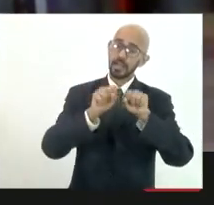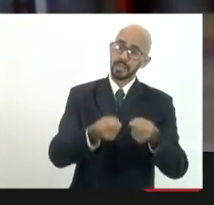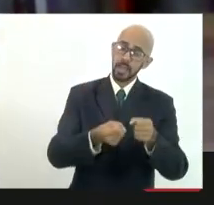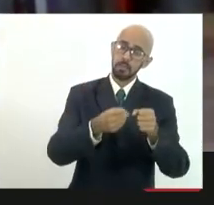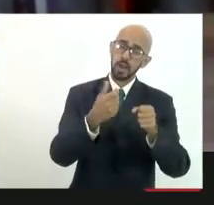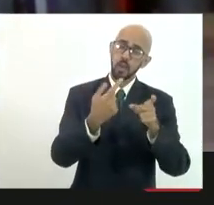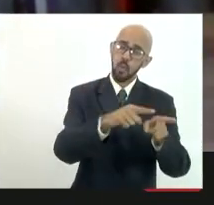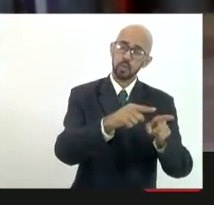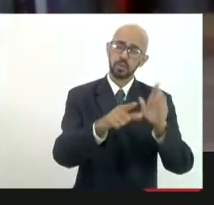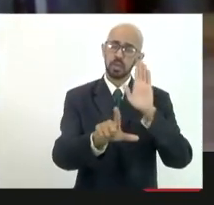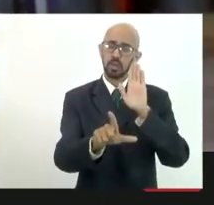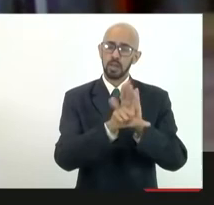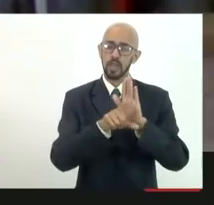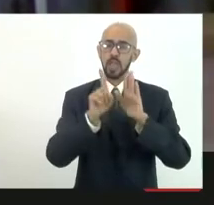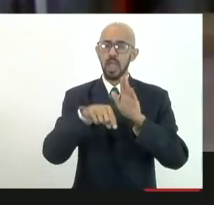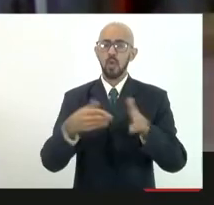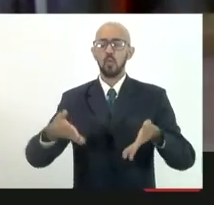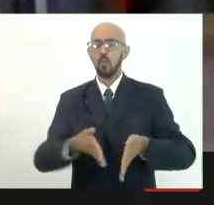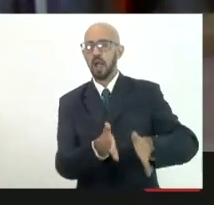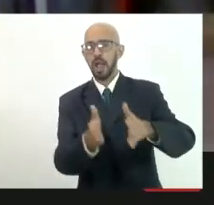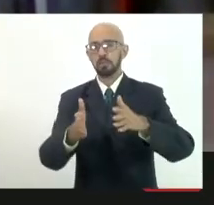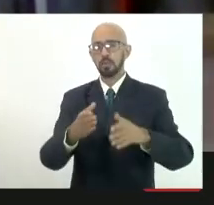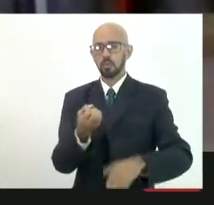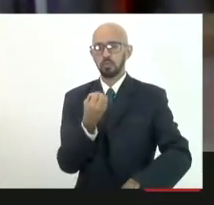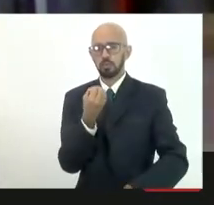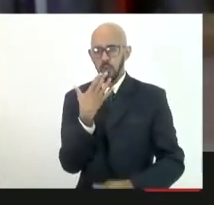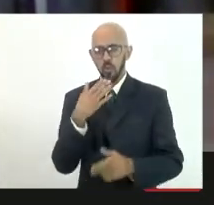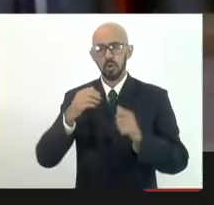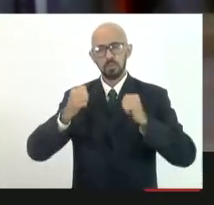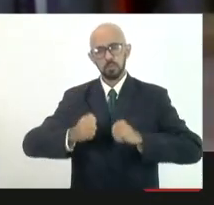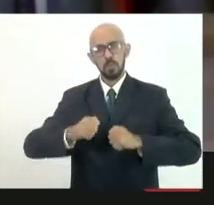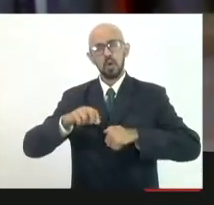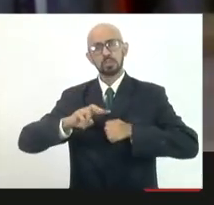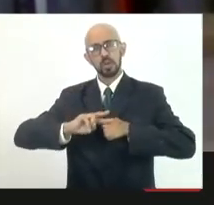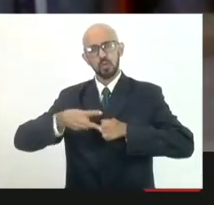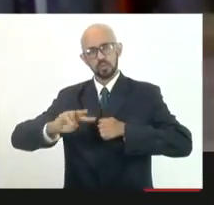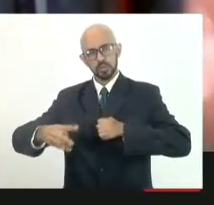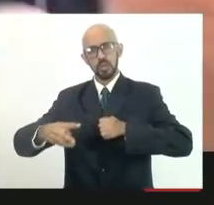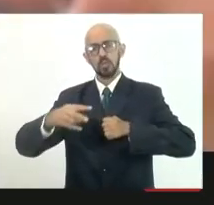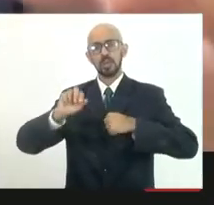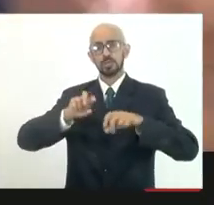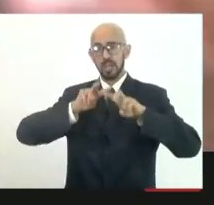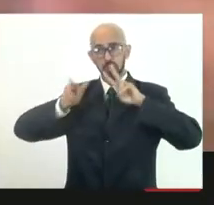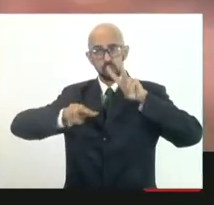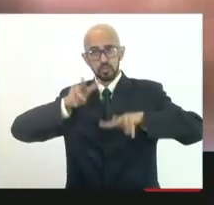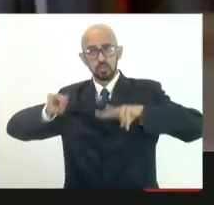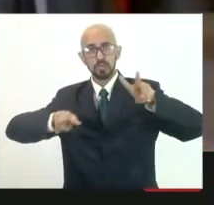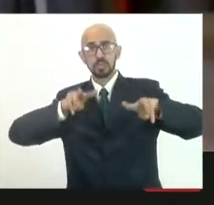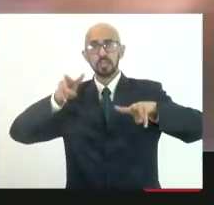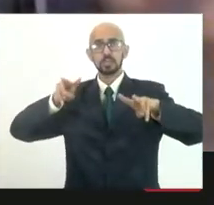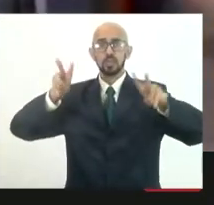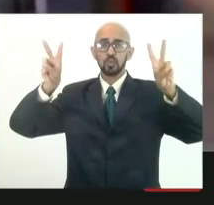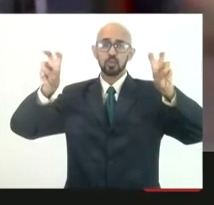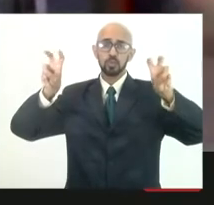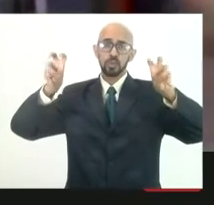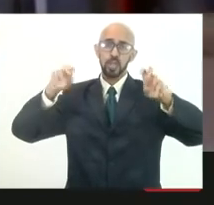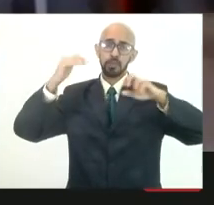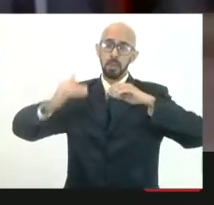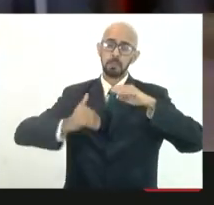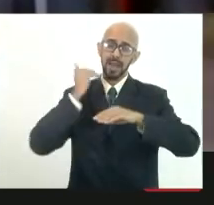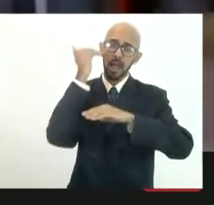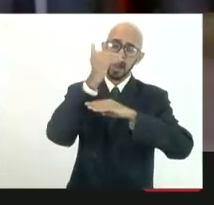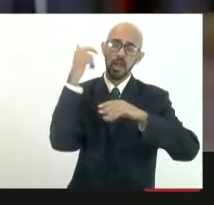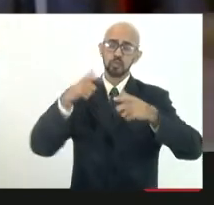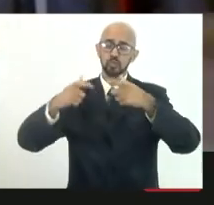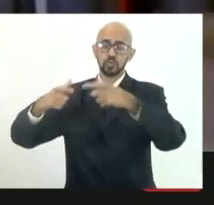caminho positivo e que pode gerar resultados na visibilidade do tema para além dos espaços